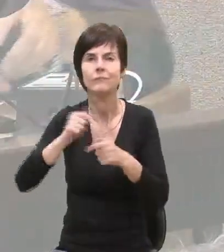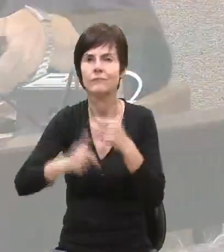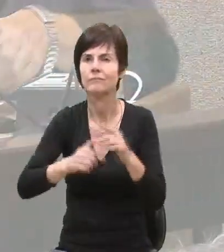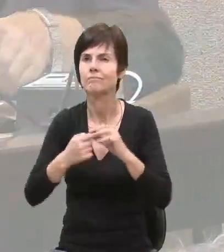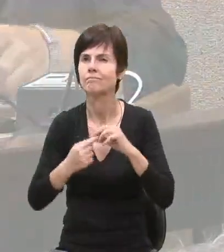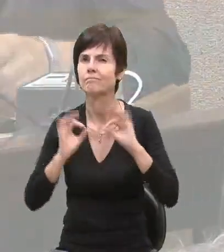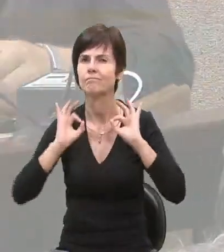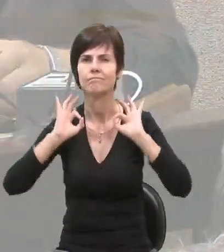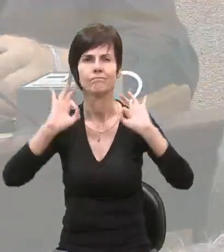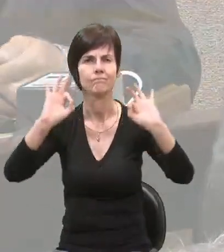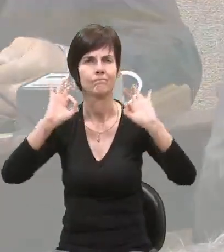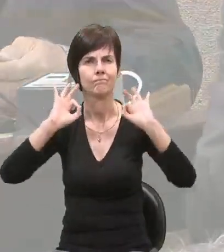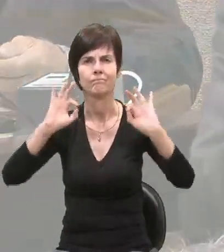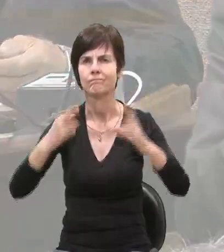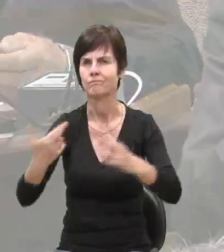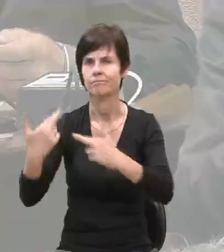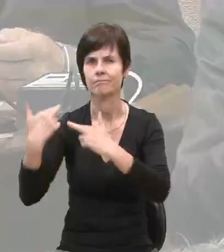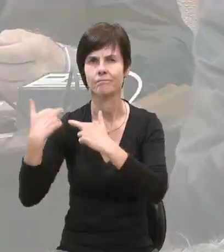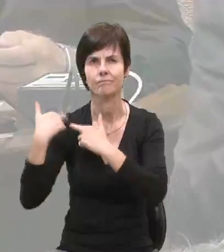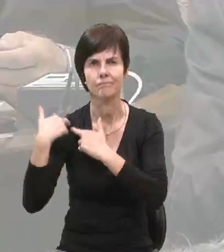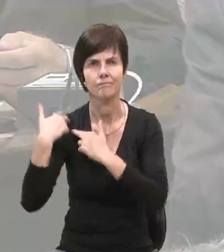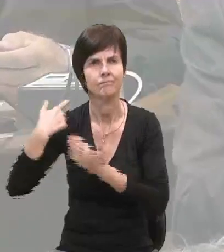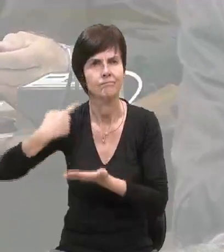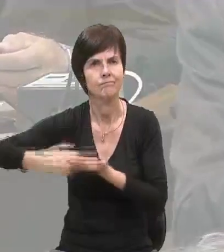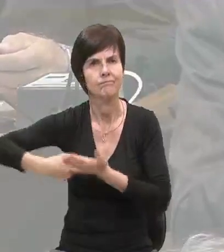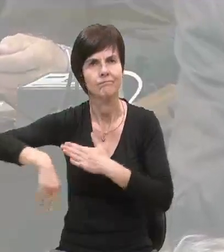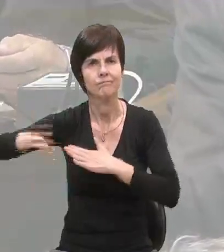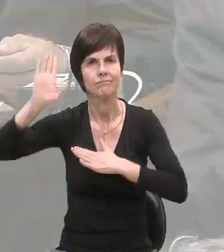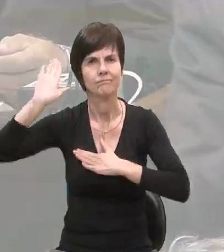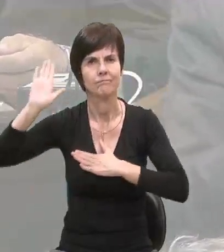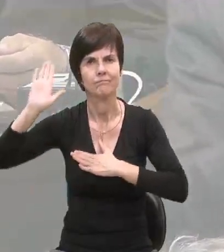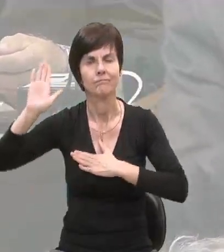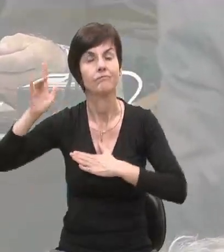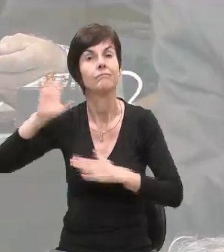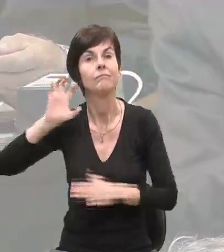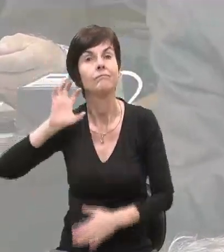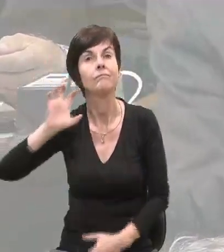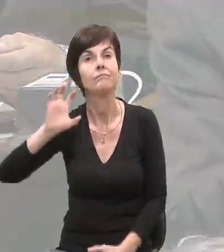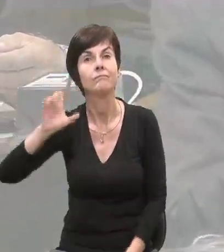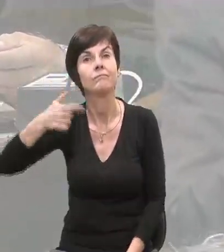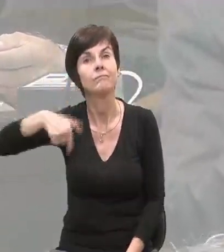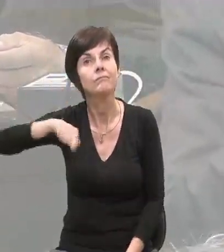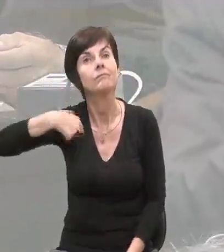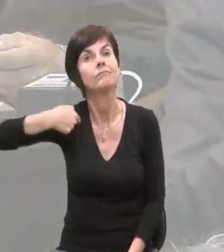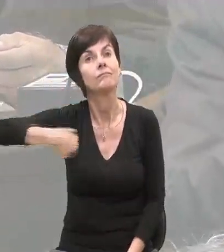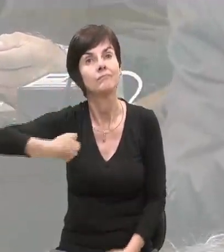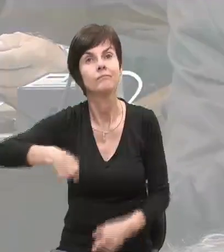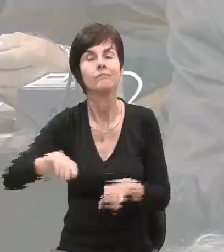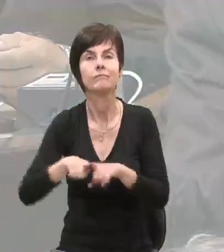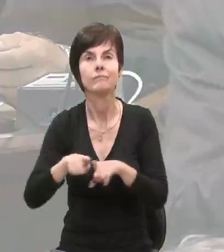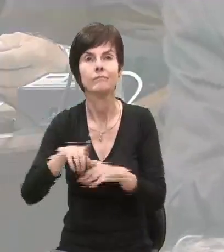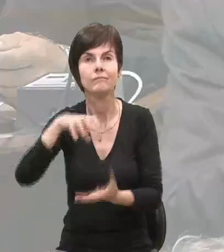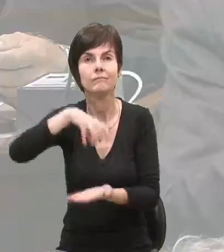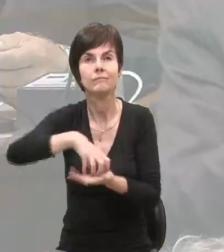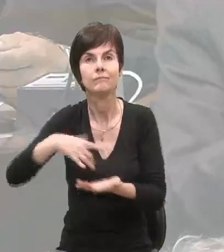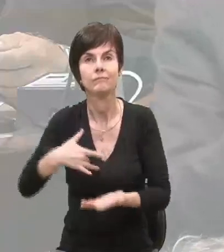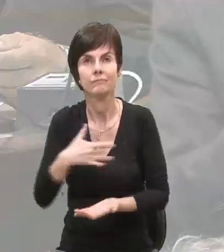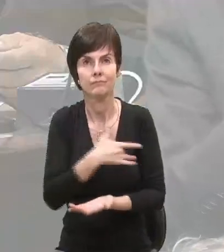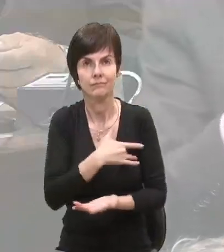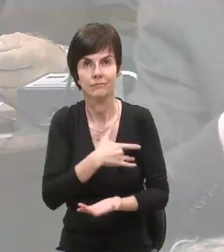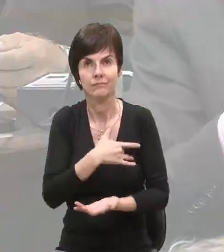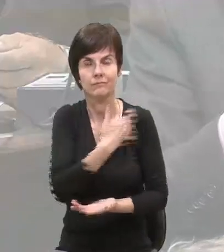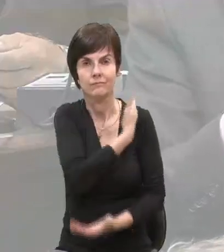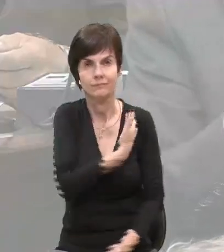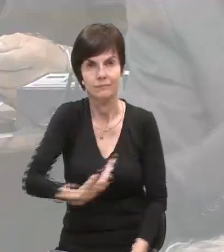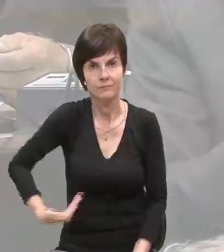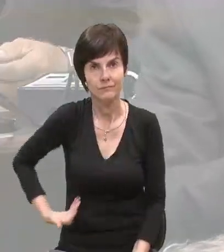com responsabilidade, com comprometimento. E é isso que nós precisamos nos eixos públicos.